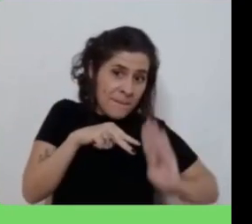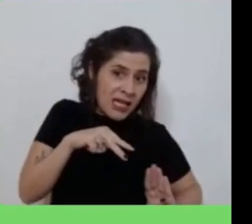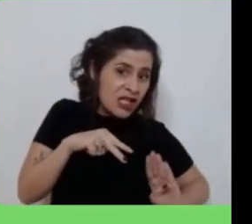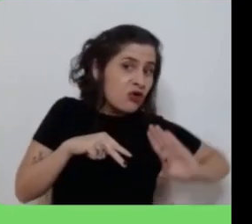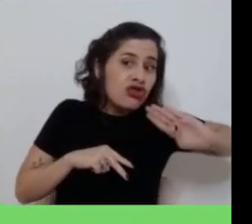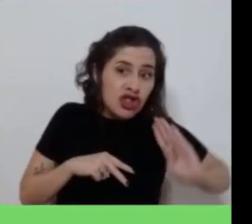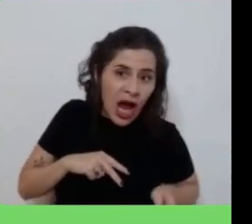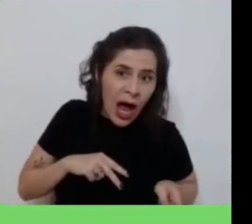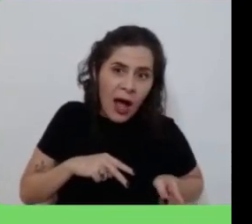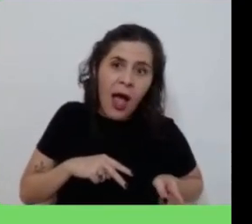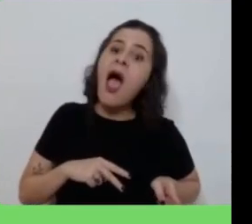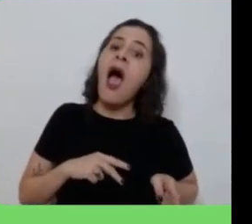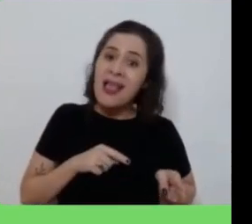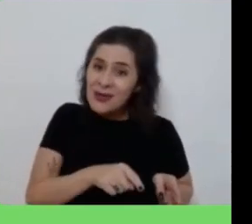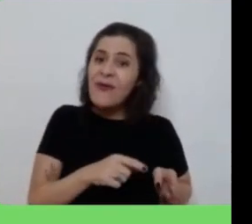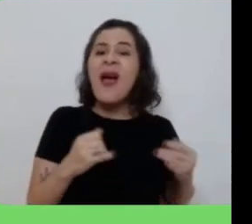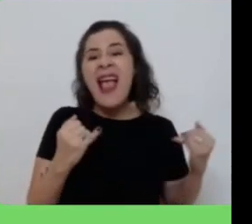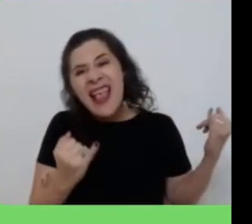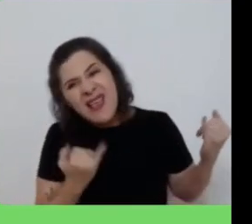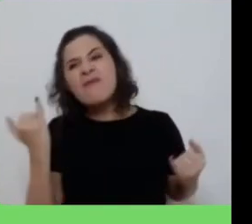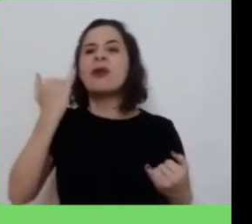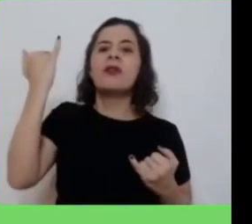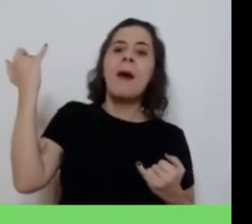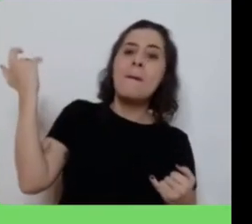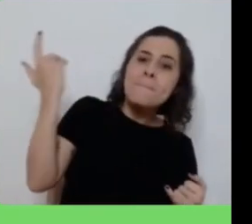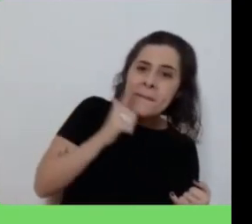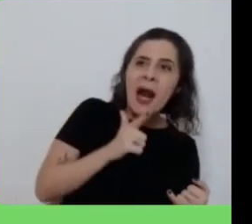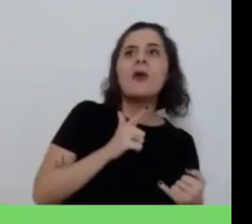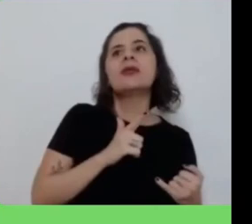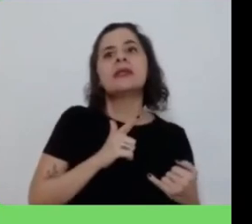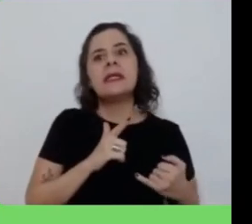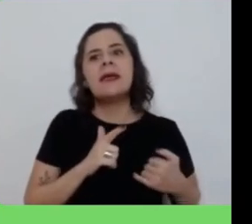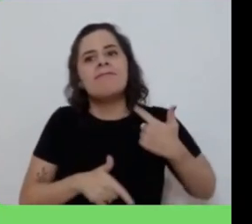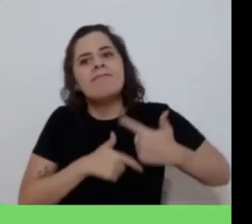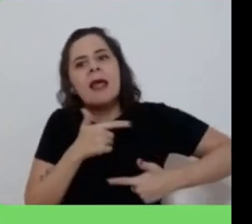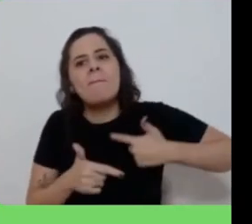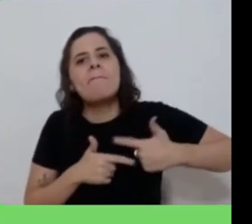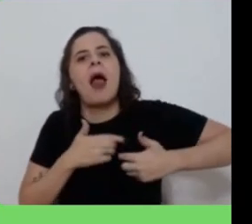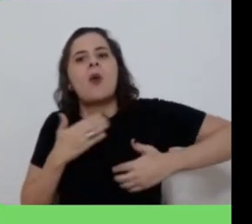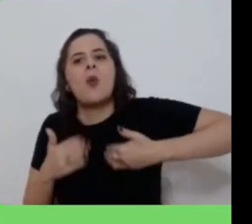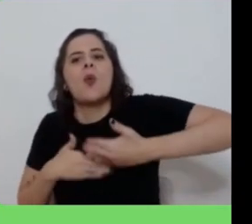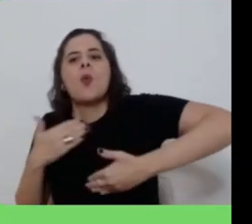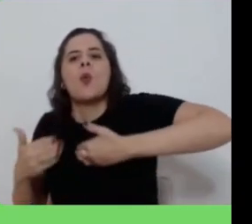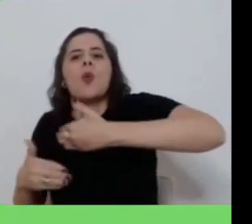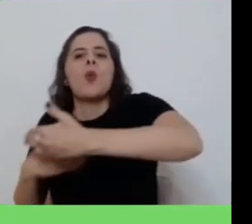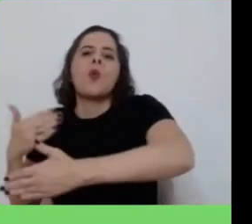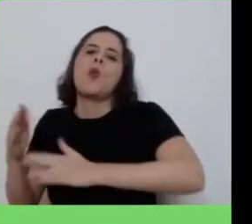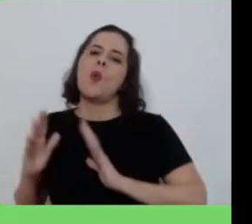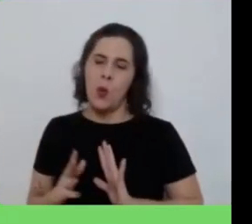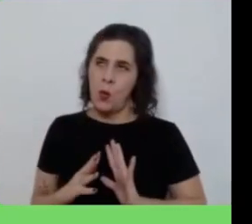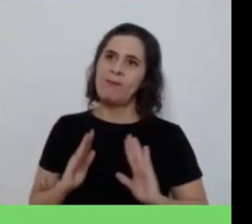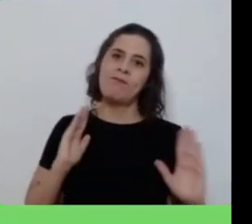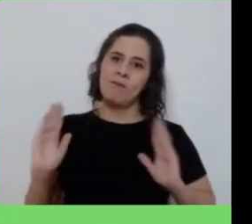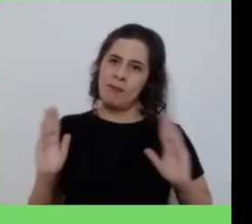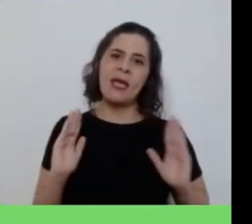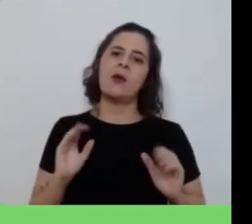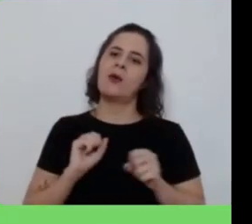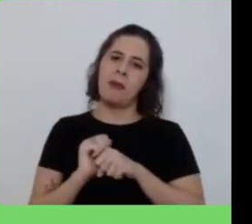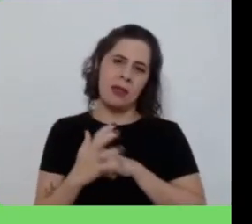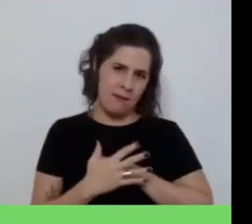foi muito importante para que nós tivéssemos trabalho e muito durante o período de